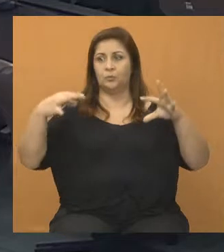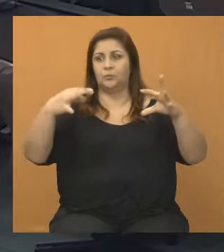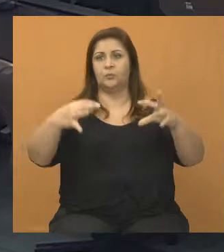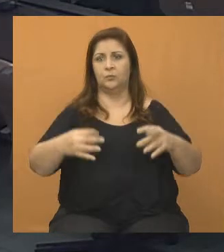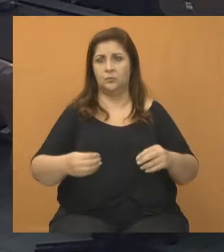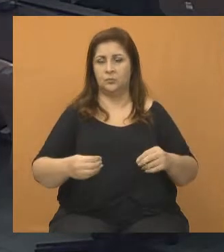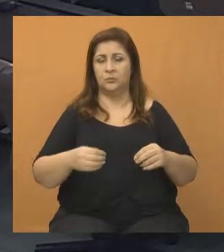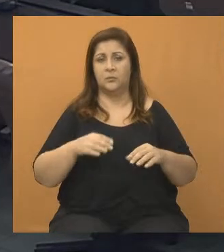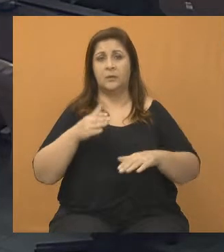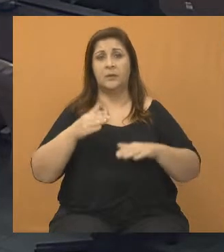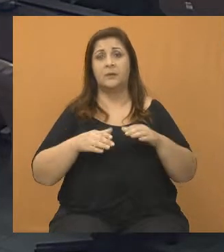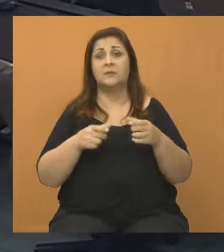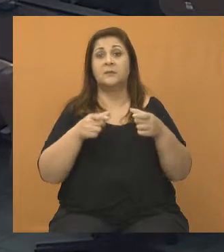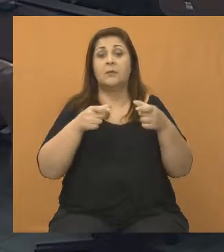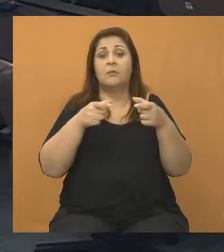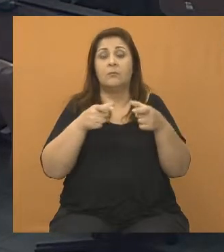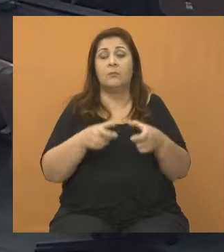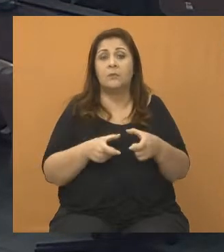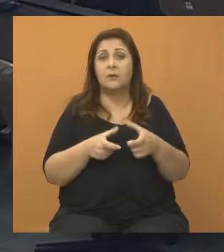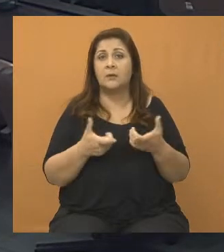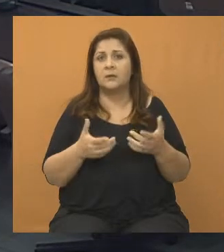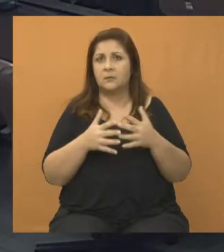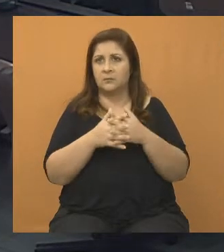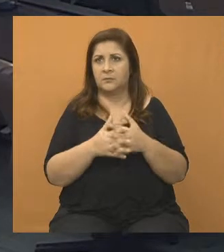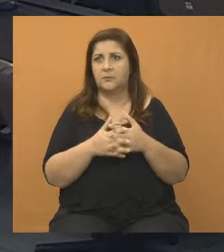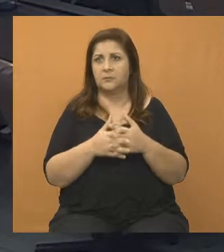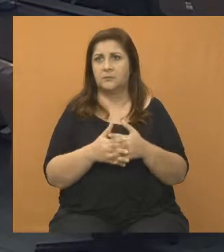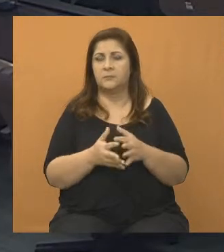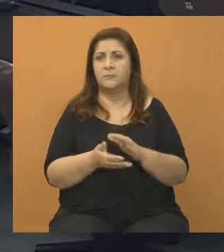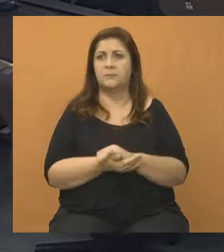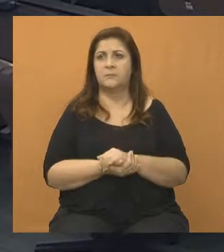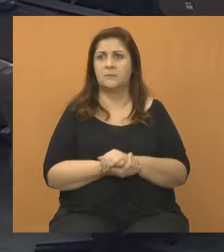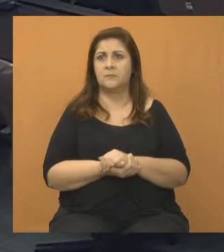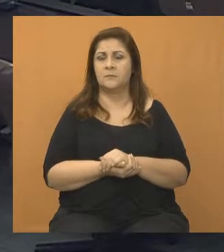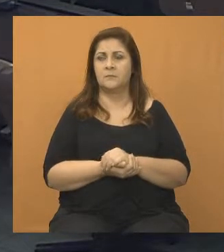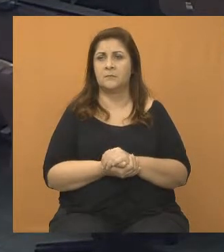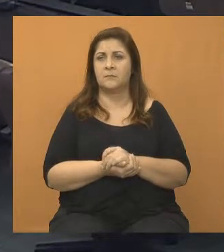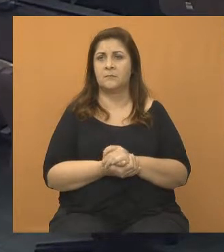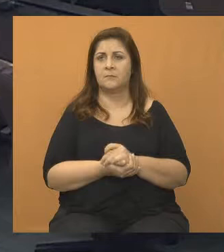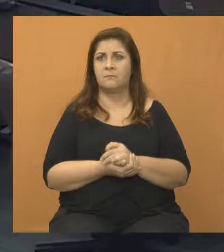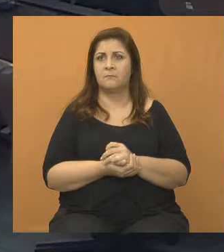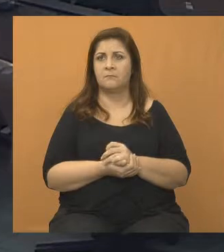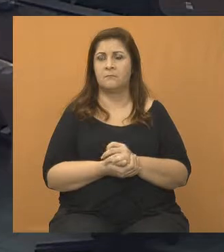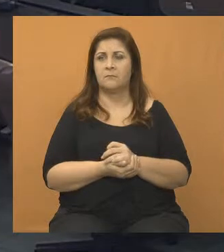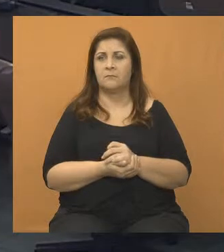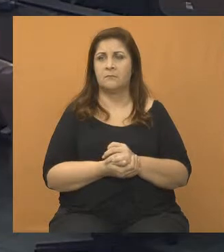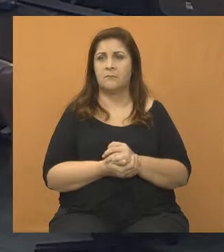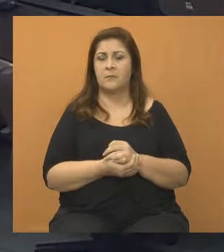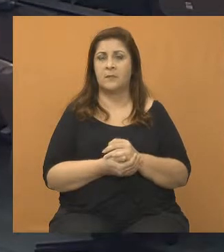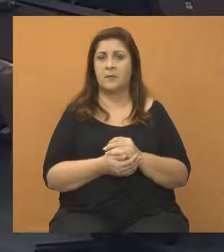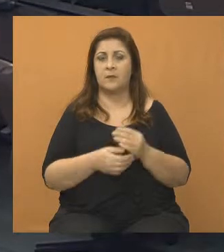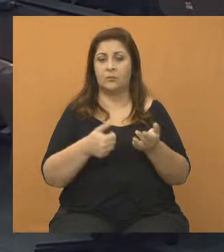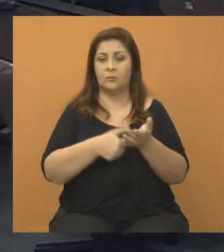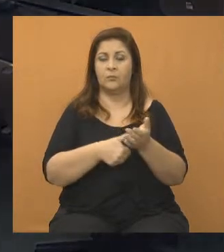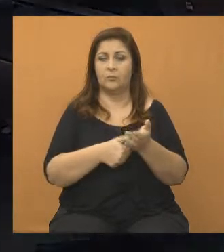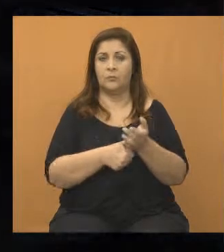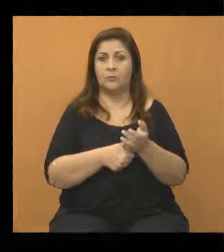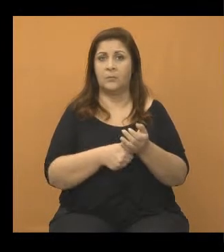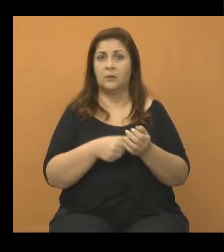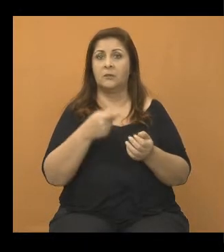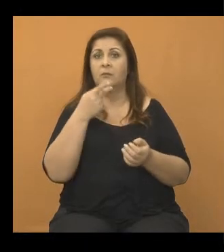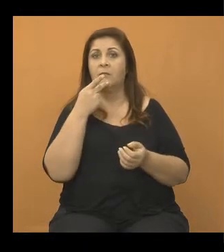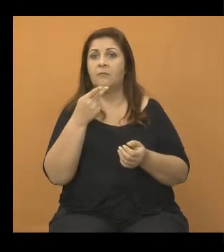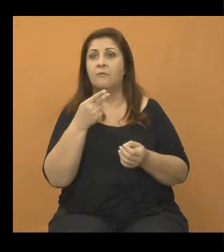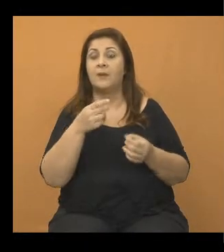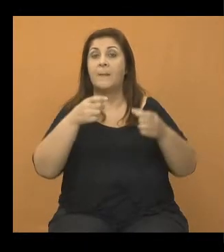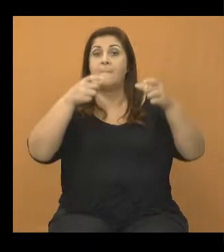regularizado. Tem alguns impedimentos legais, está bem claro aqui na observação. As regularizações acima se referem a trechos